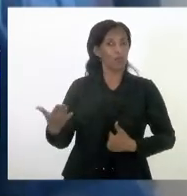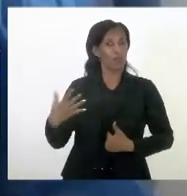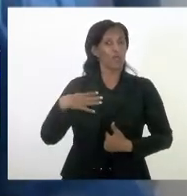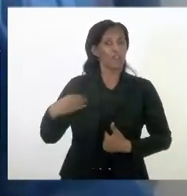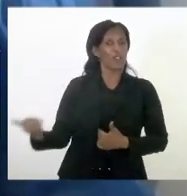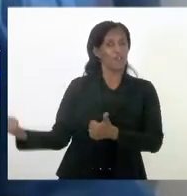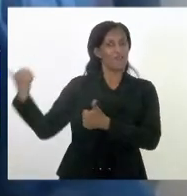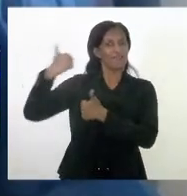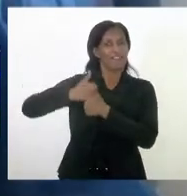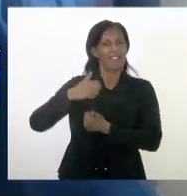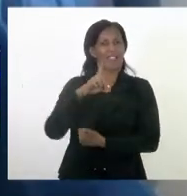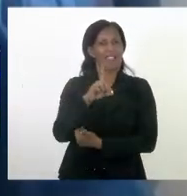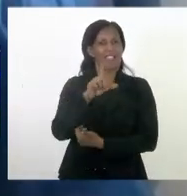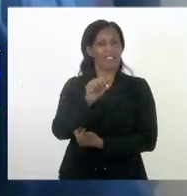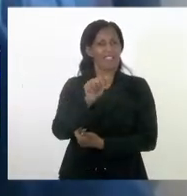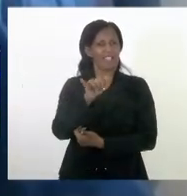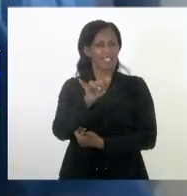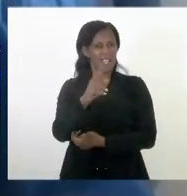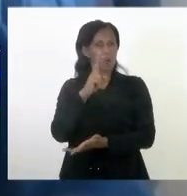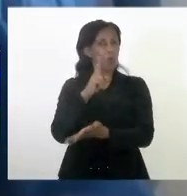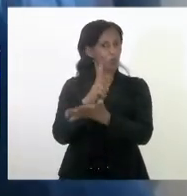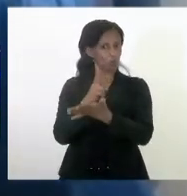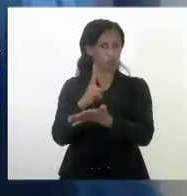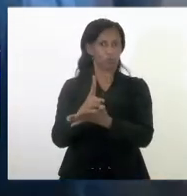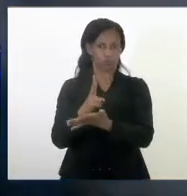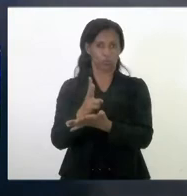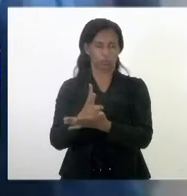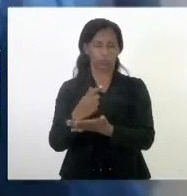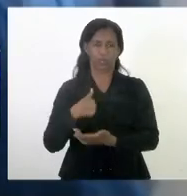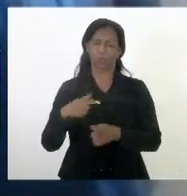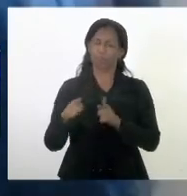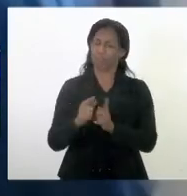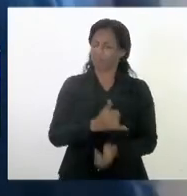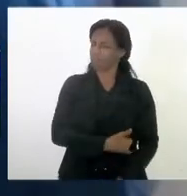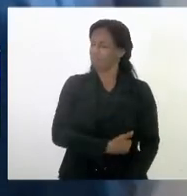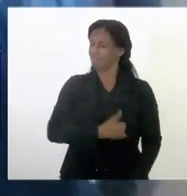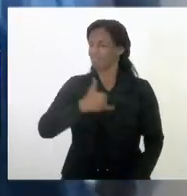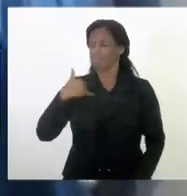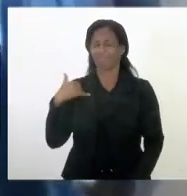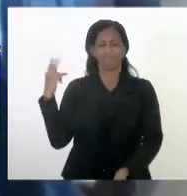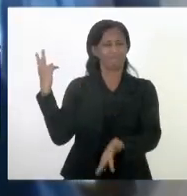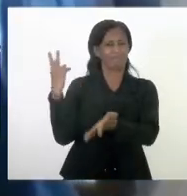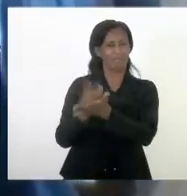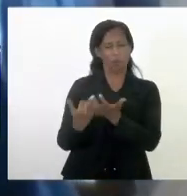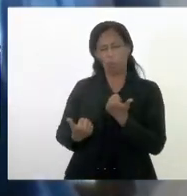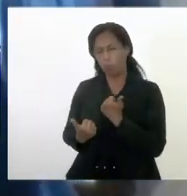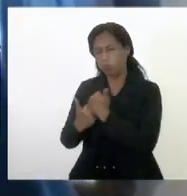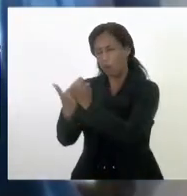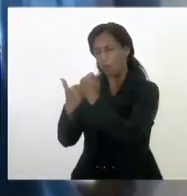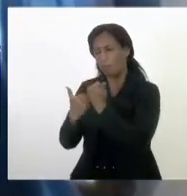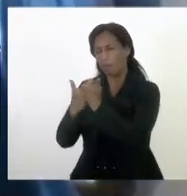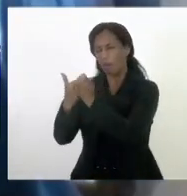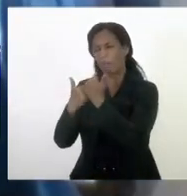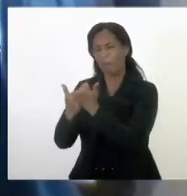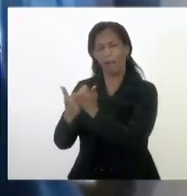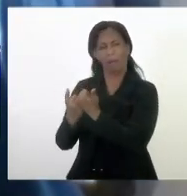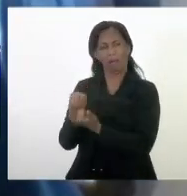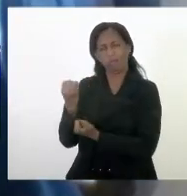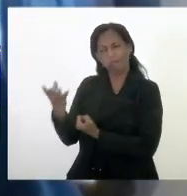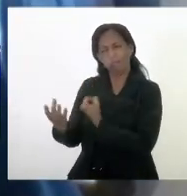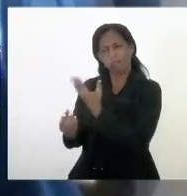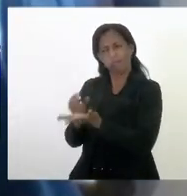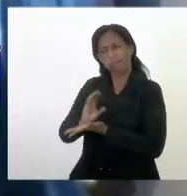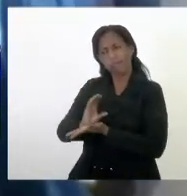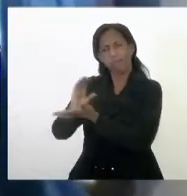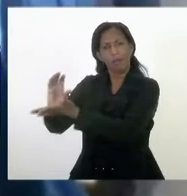Daniel, continua tocando. Eu também me orgulho de sempre apoiar, fazer alguma doação